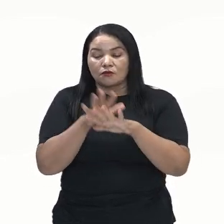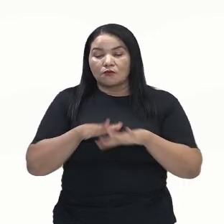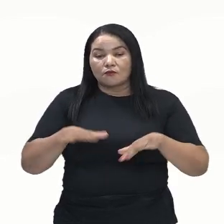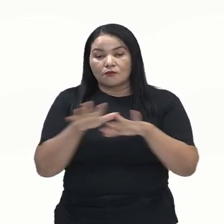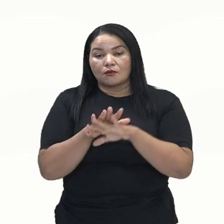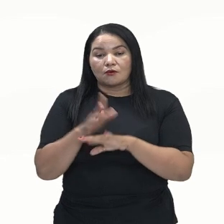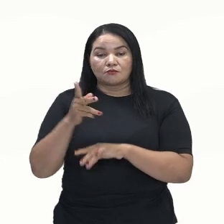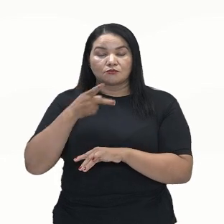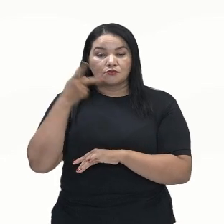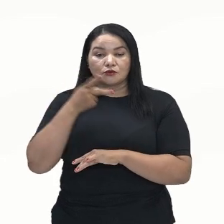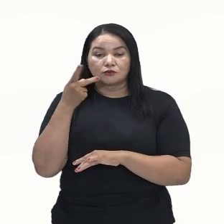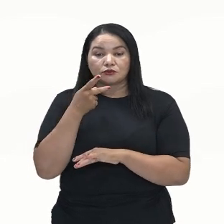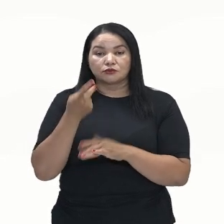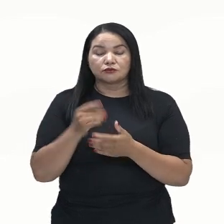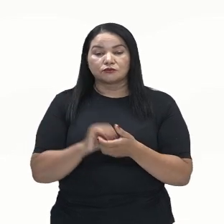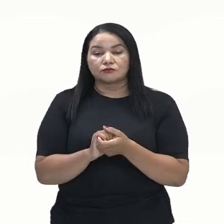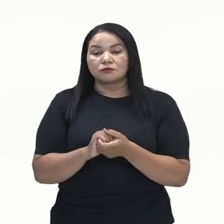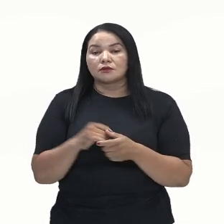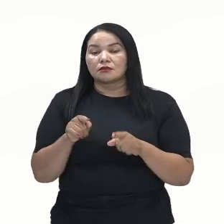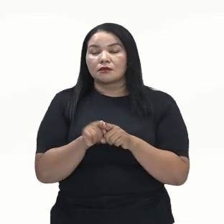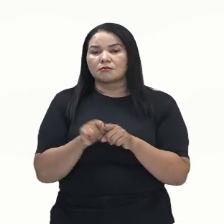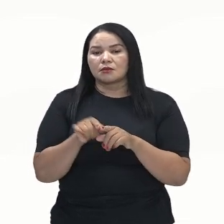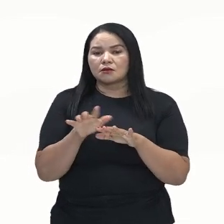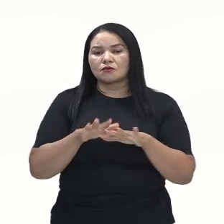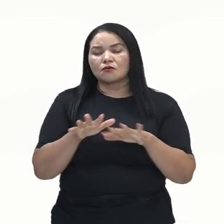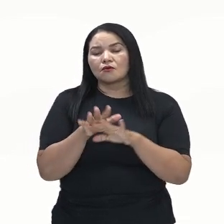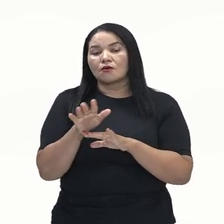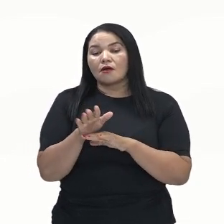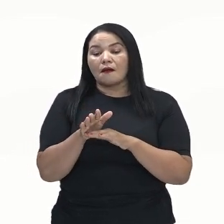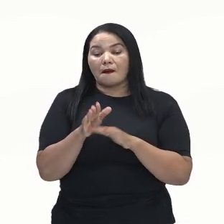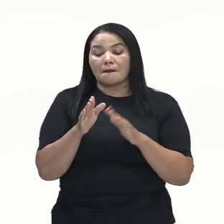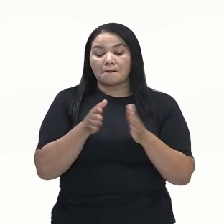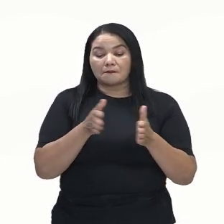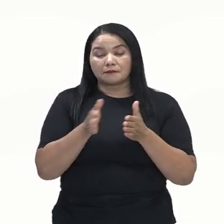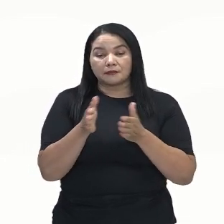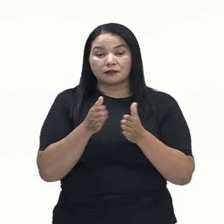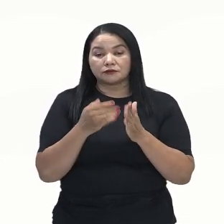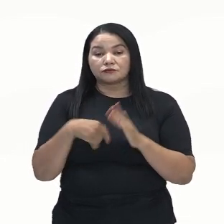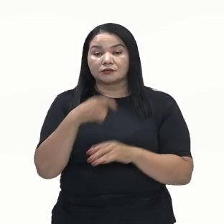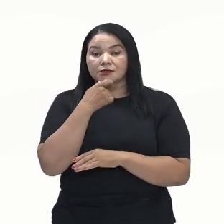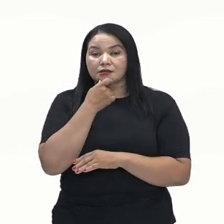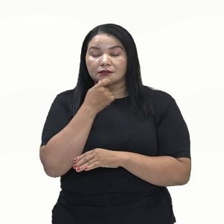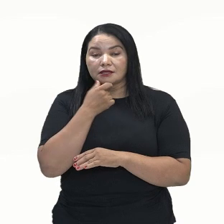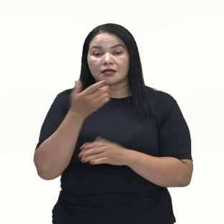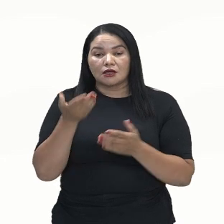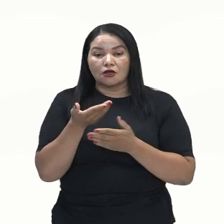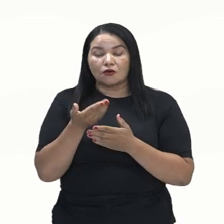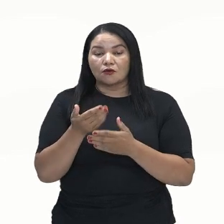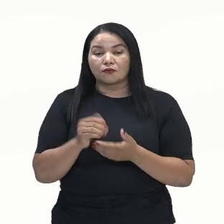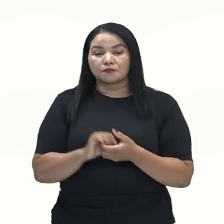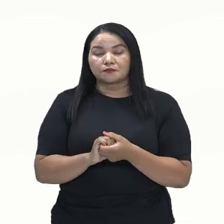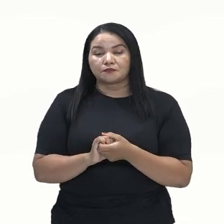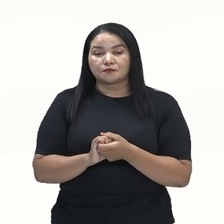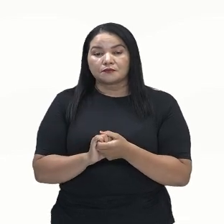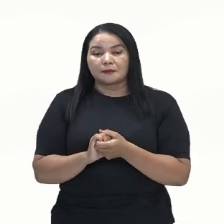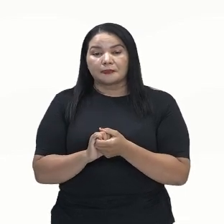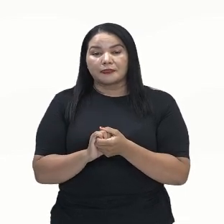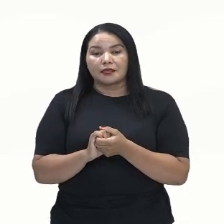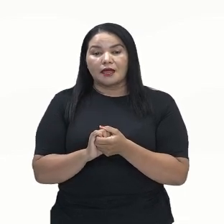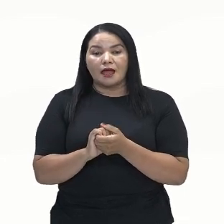político estável. Nesse período, a Inglaterra não era mais uma